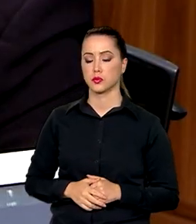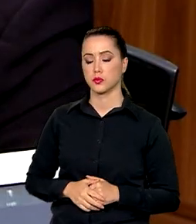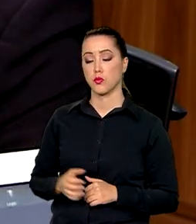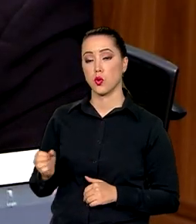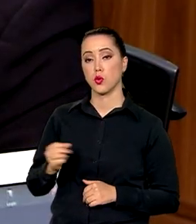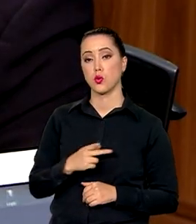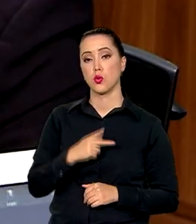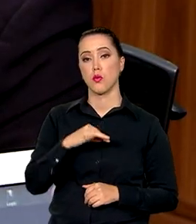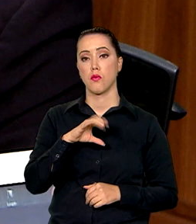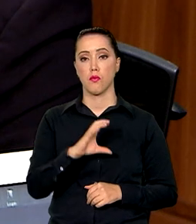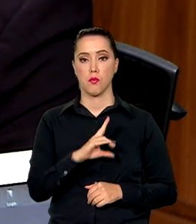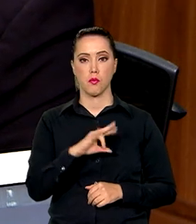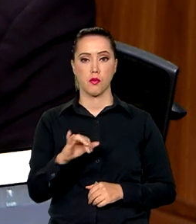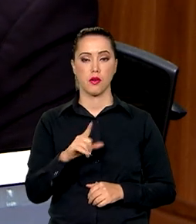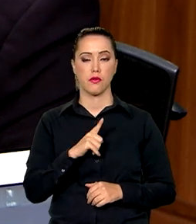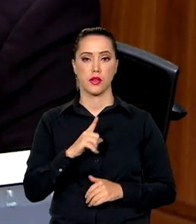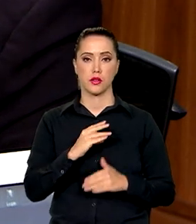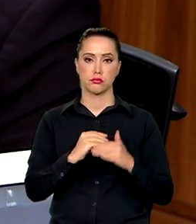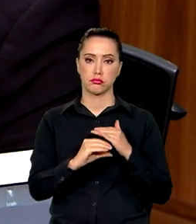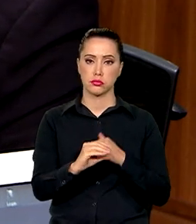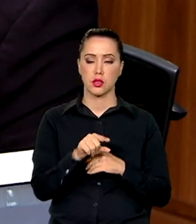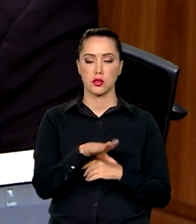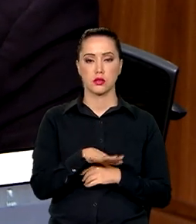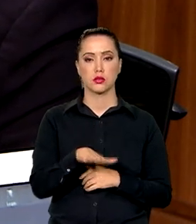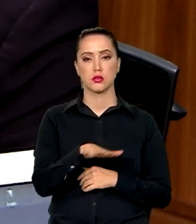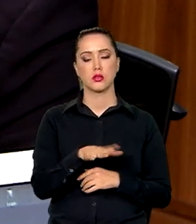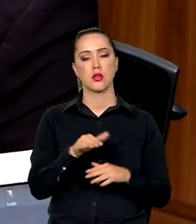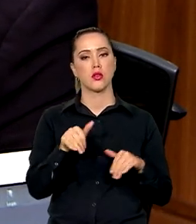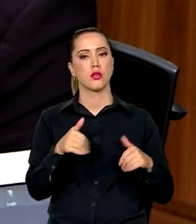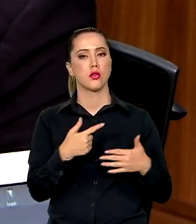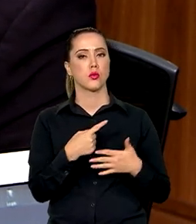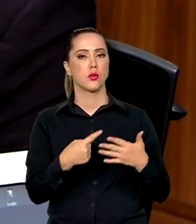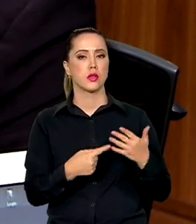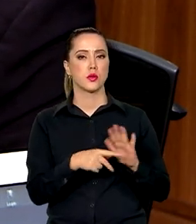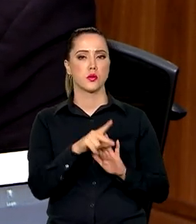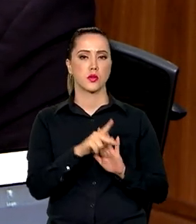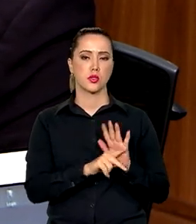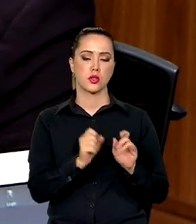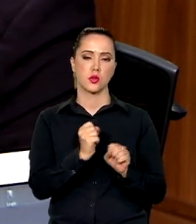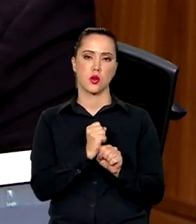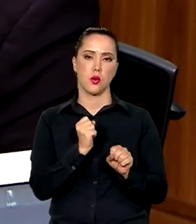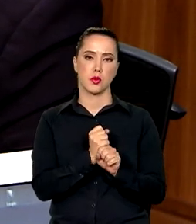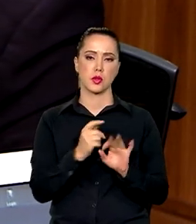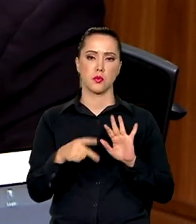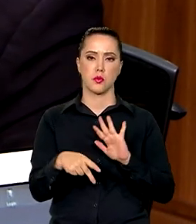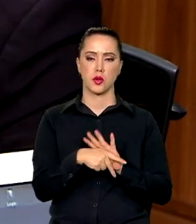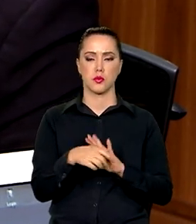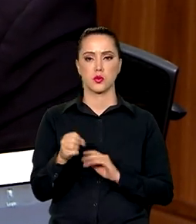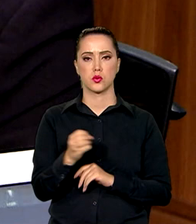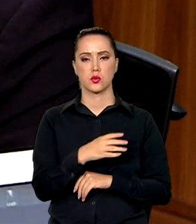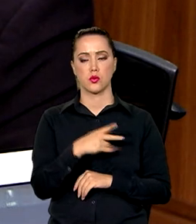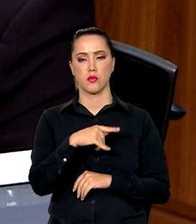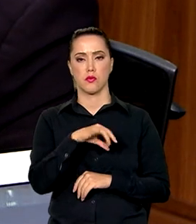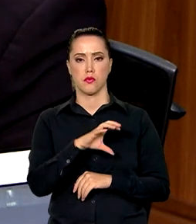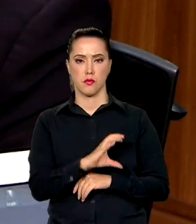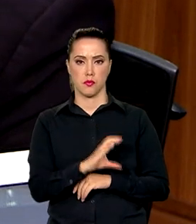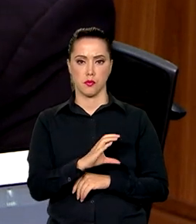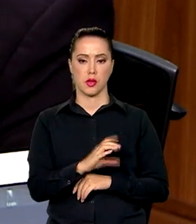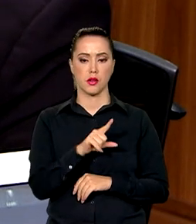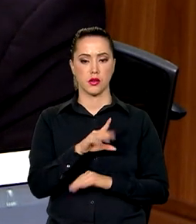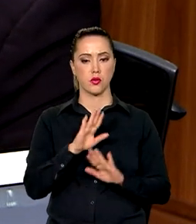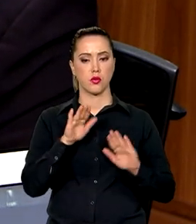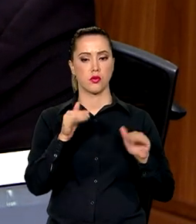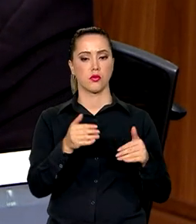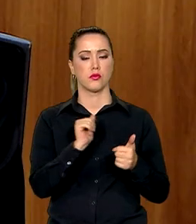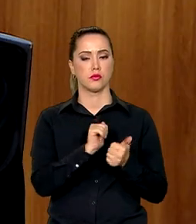pac tem a previsão de recursos para diversas áreas né Quais são os projetos e obras previstos no novo programa de aceleração do crescimento